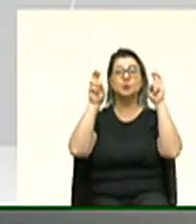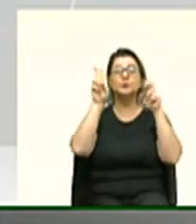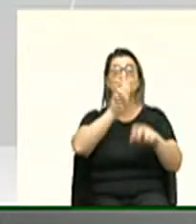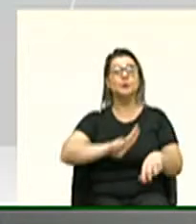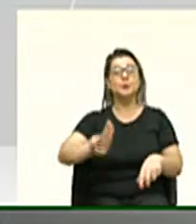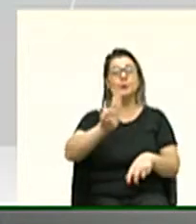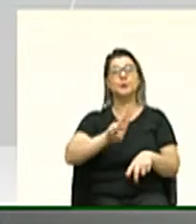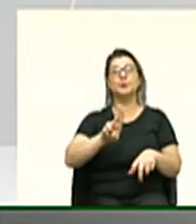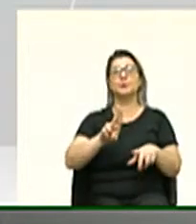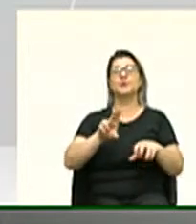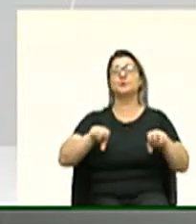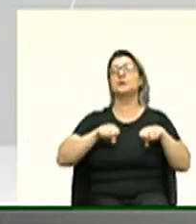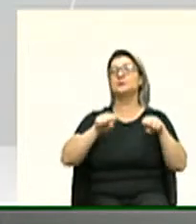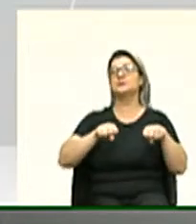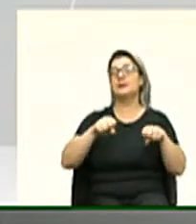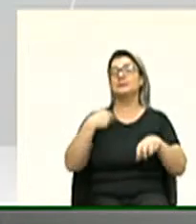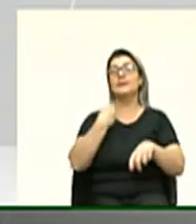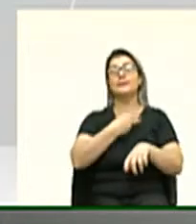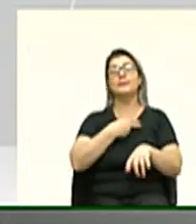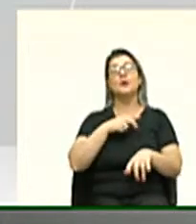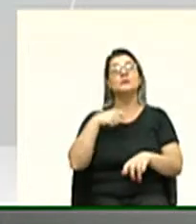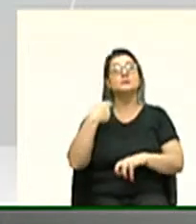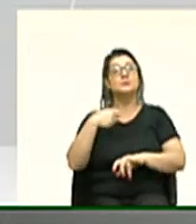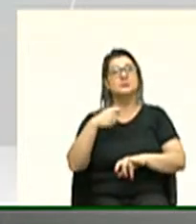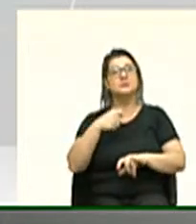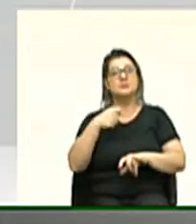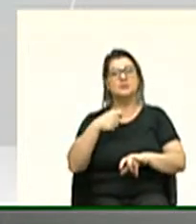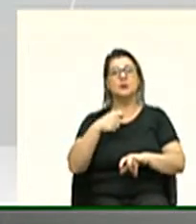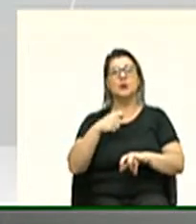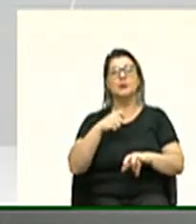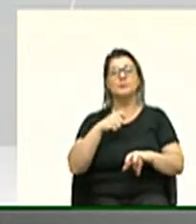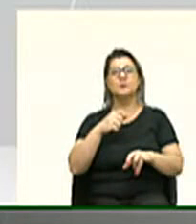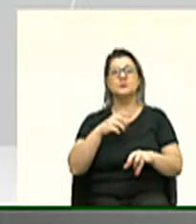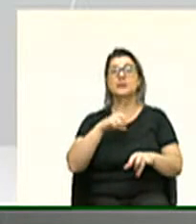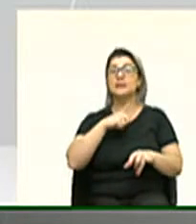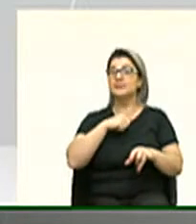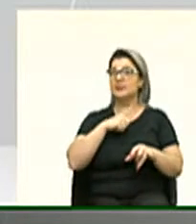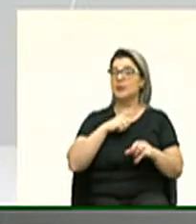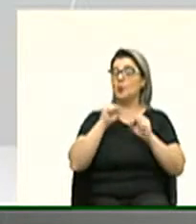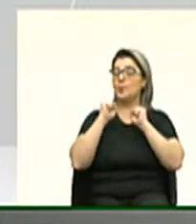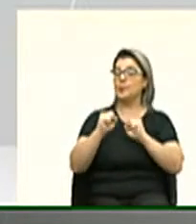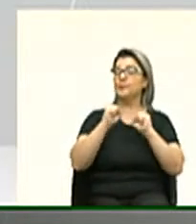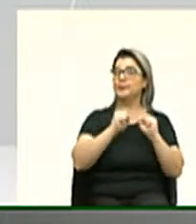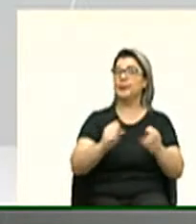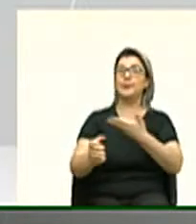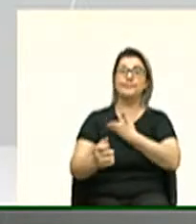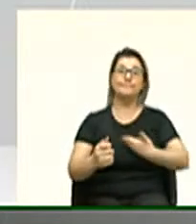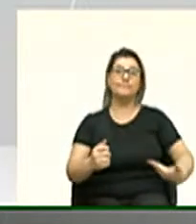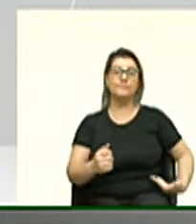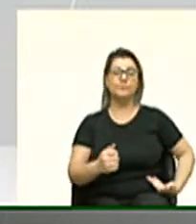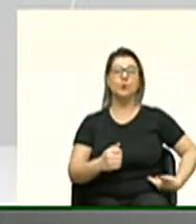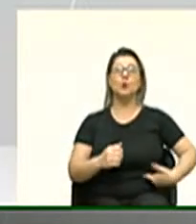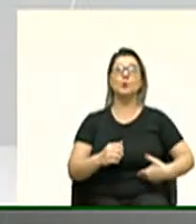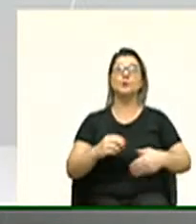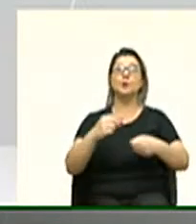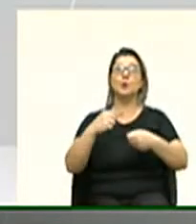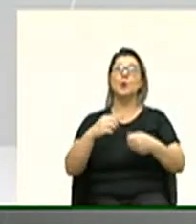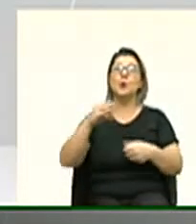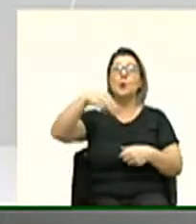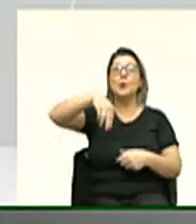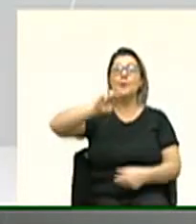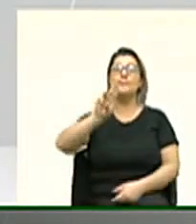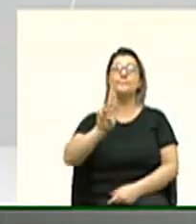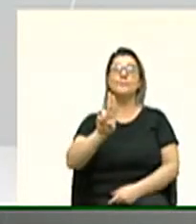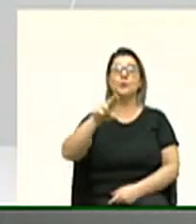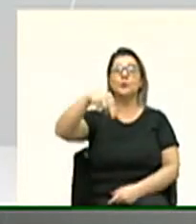debate, nós precisamos envolver os poderes públicos municipais, as secretarias de planejamento